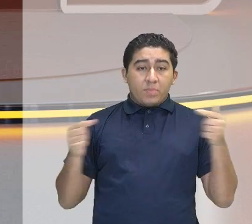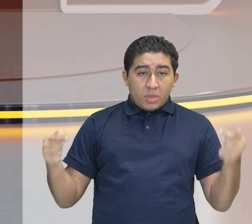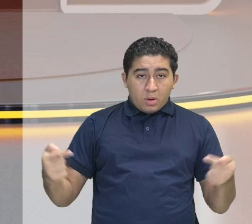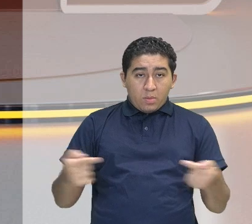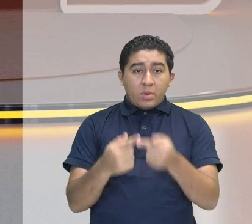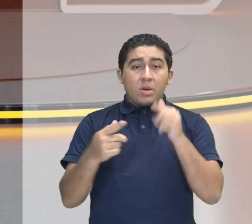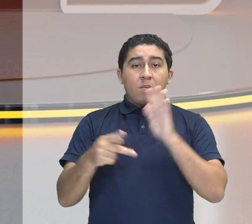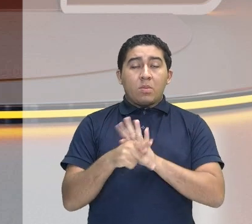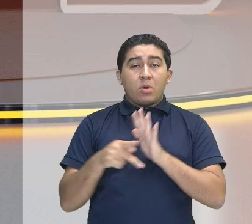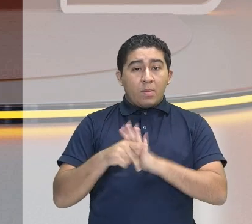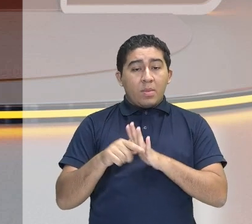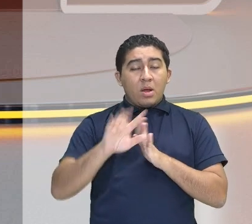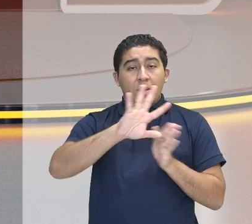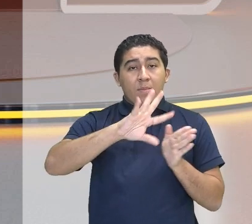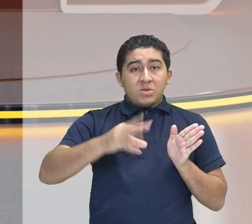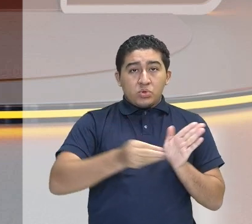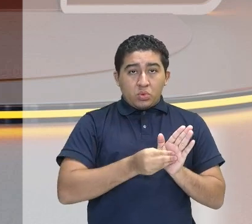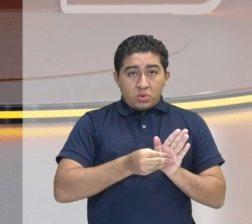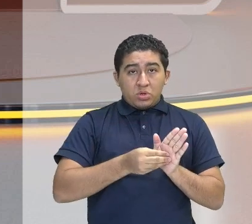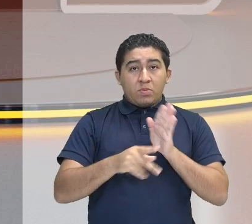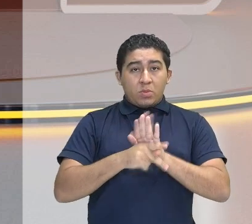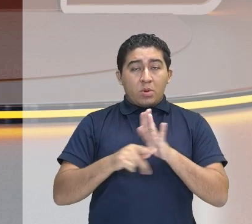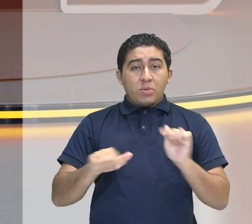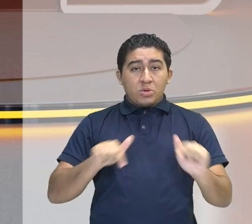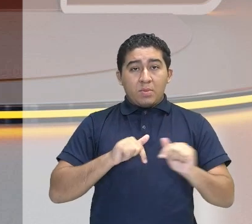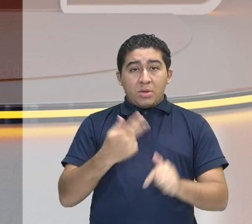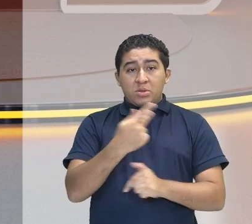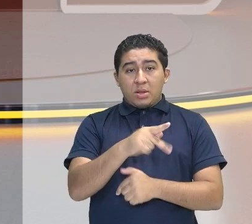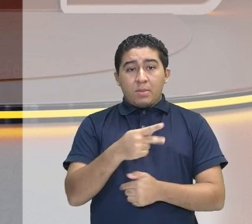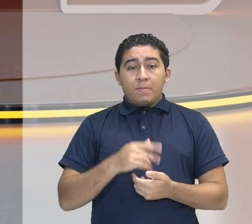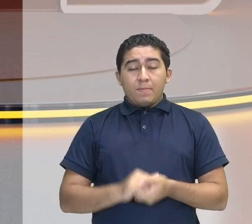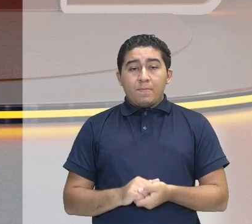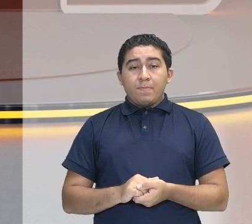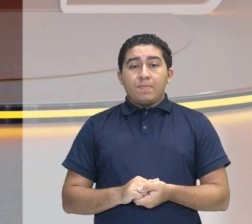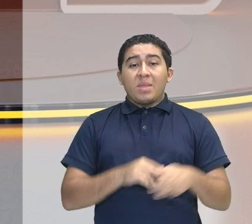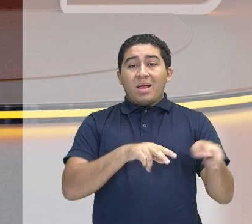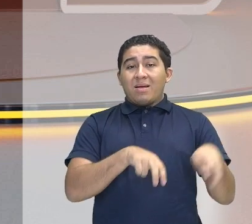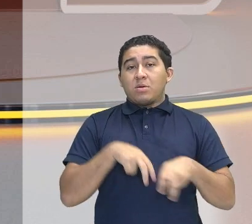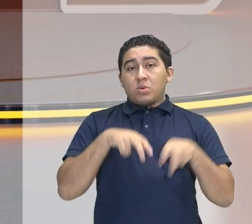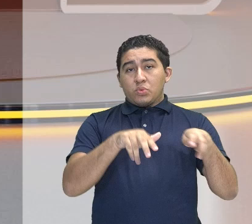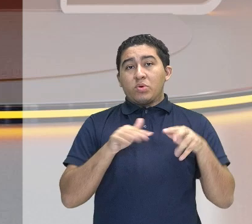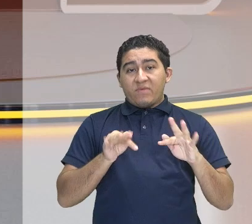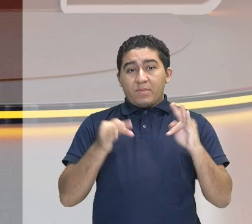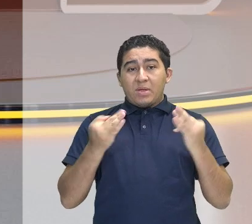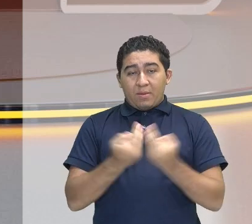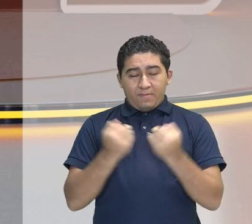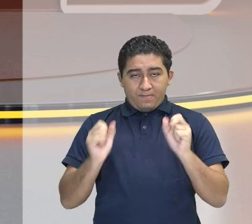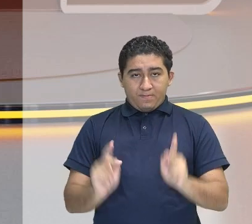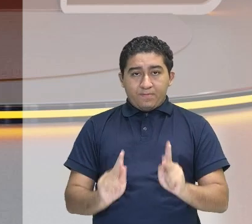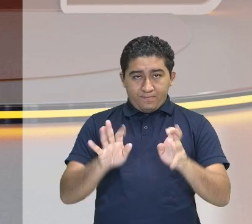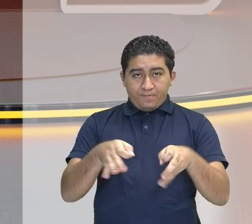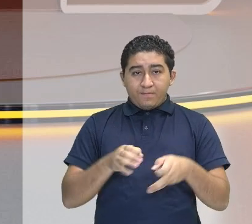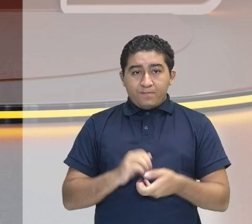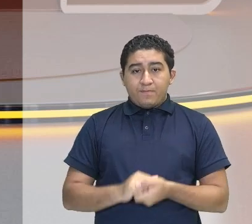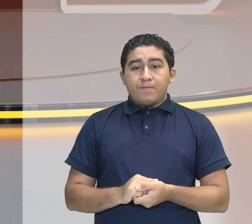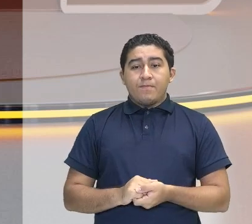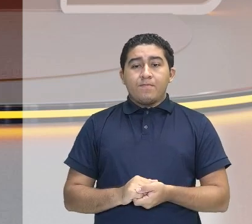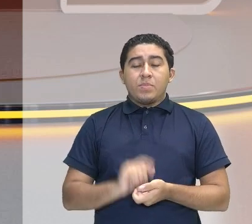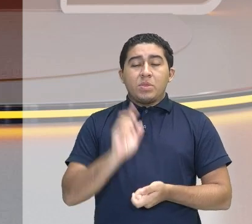área da Amazônia, às atividades da agricultura familiar, ok? Então,